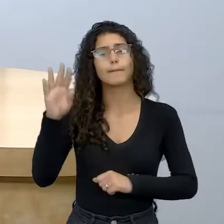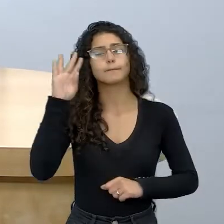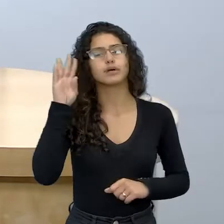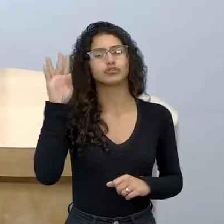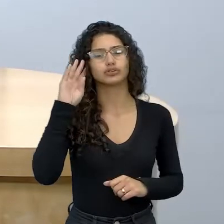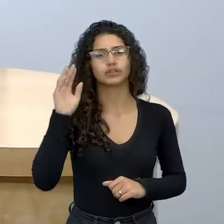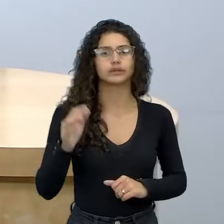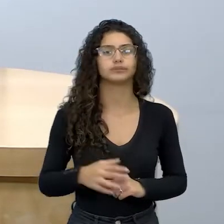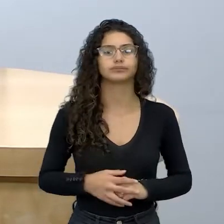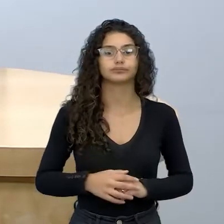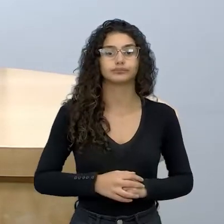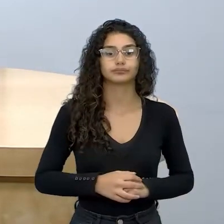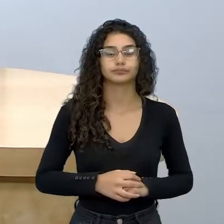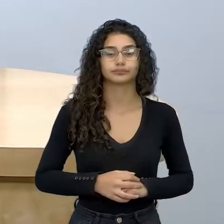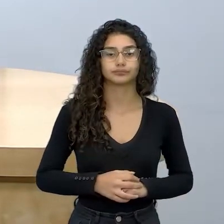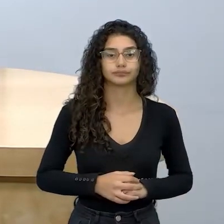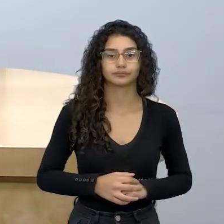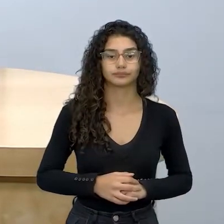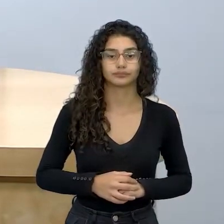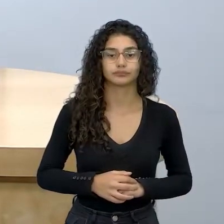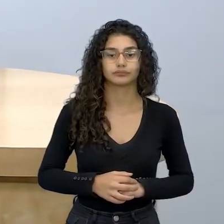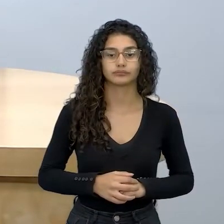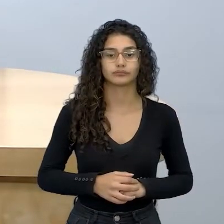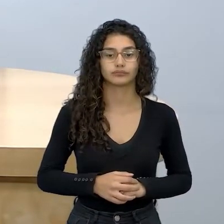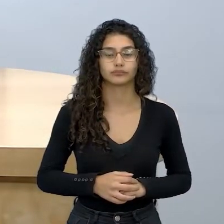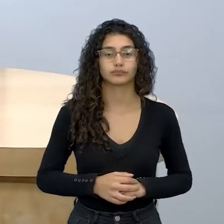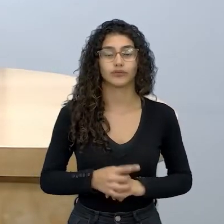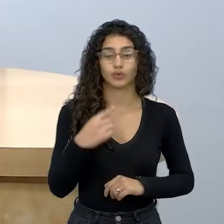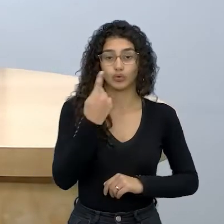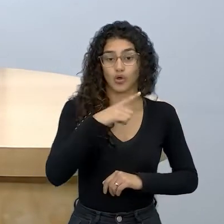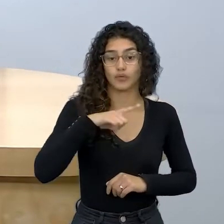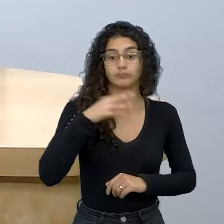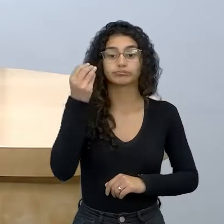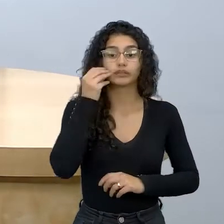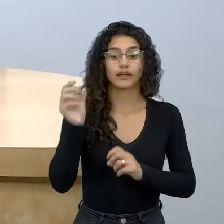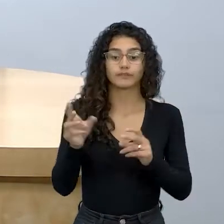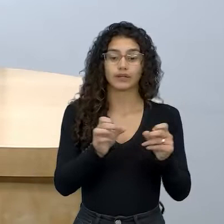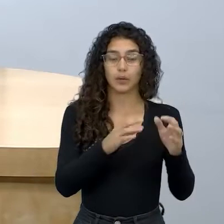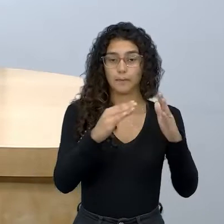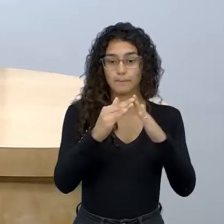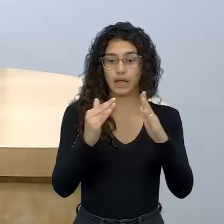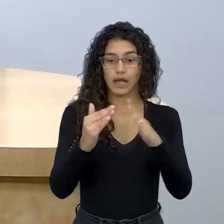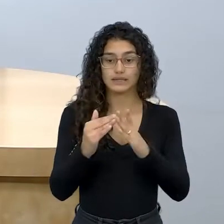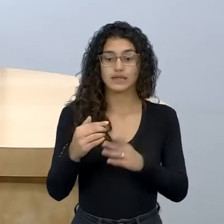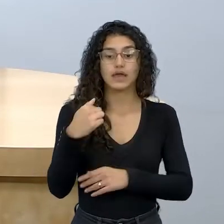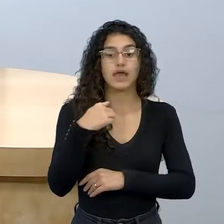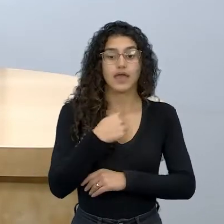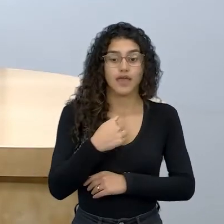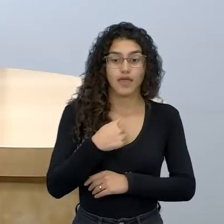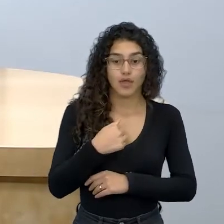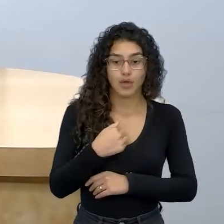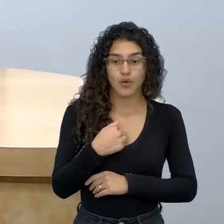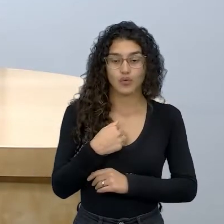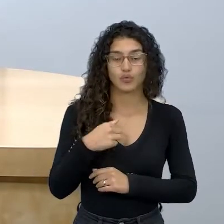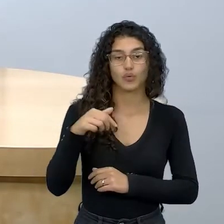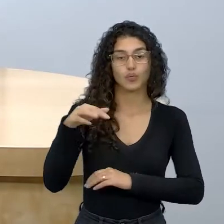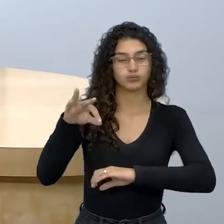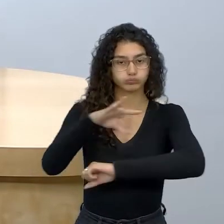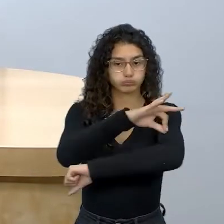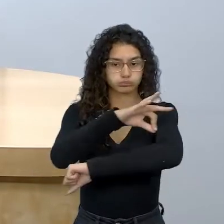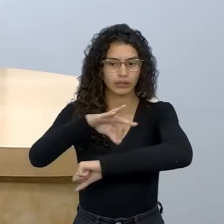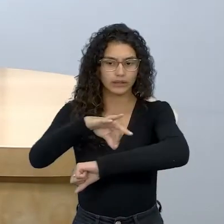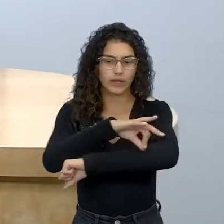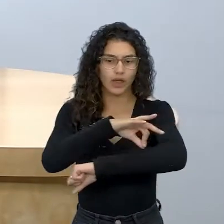só, eu sou, no nosso caso aqui, que a gente vai tentar vender uma casa, então eu sou no mínimo um arquiteto,